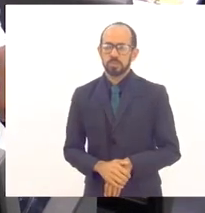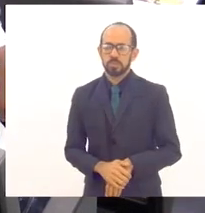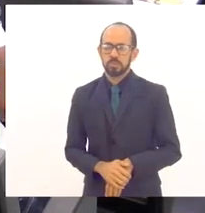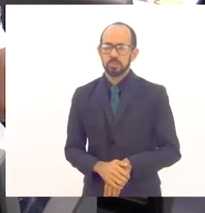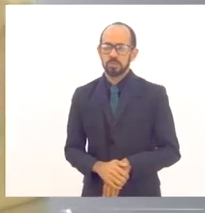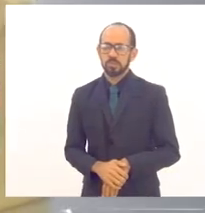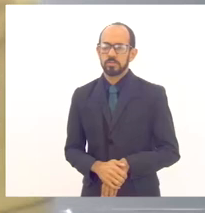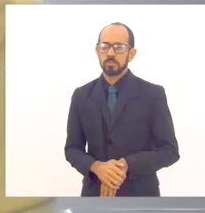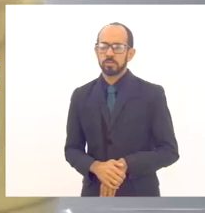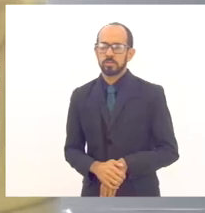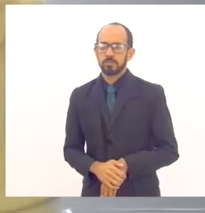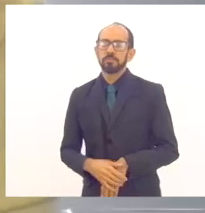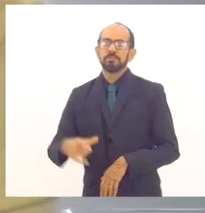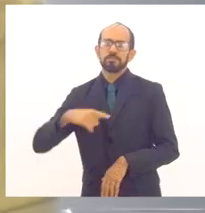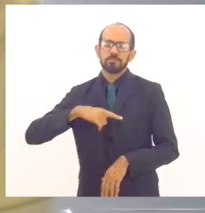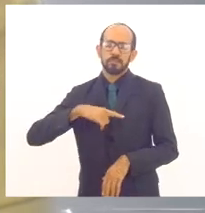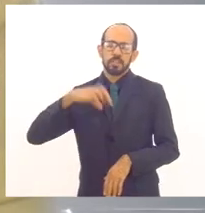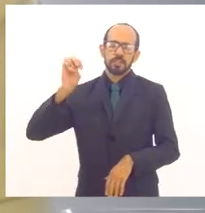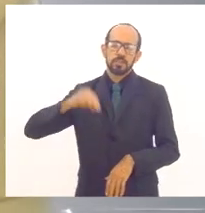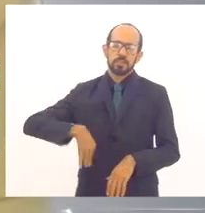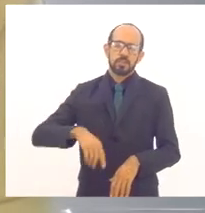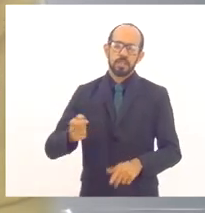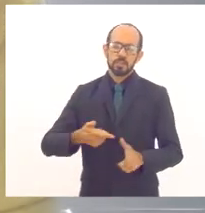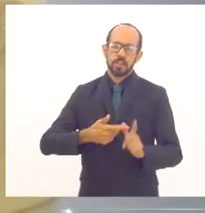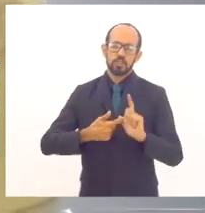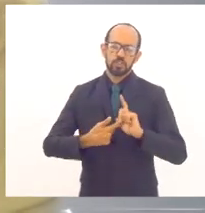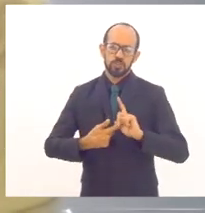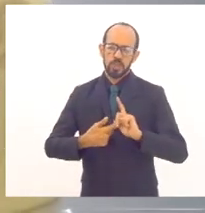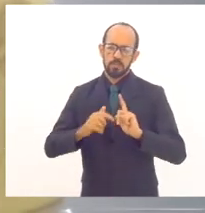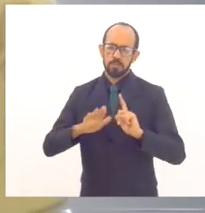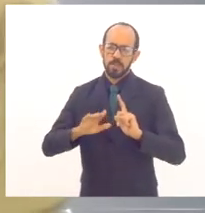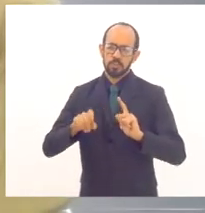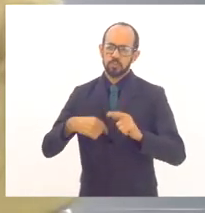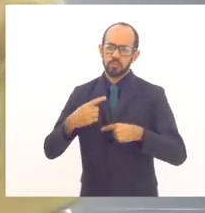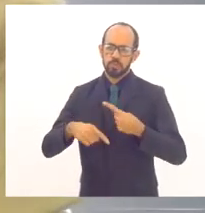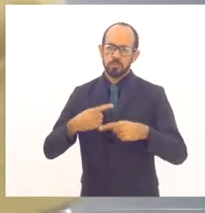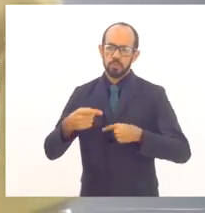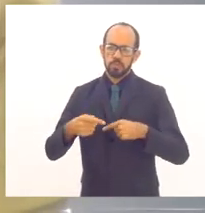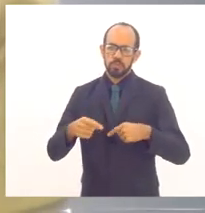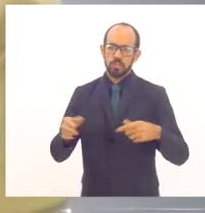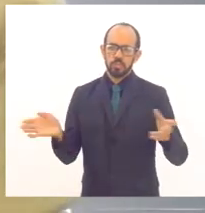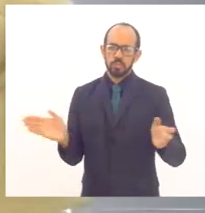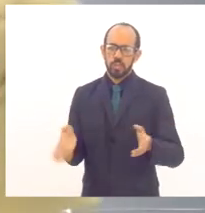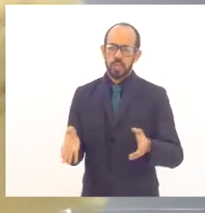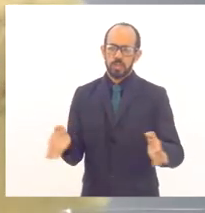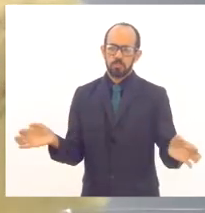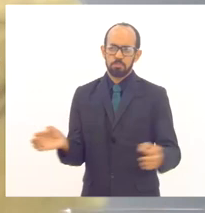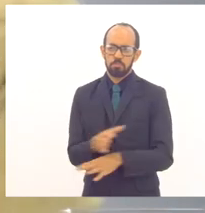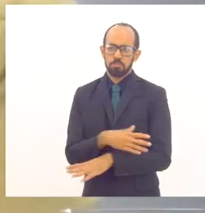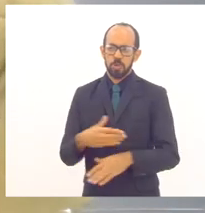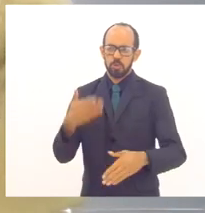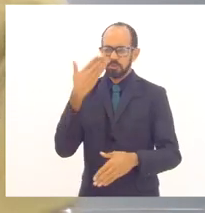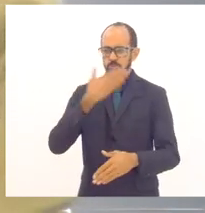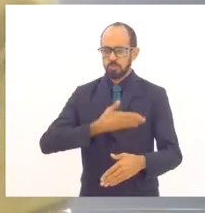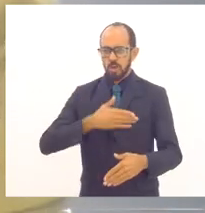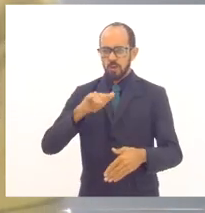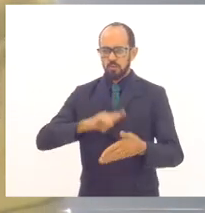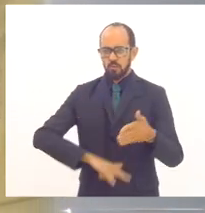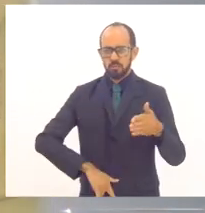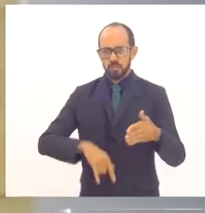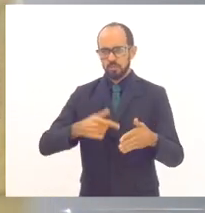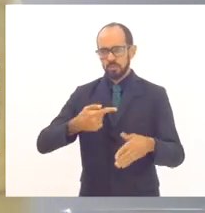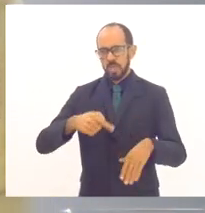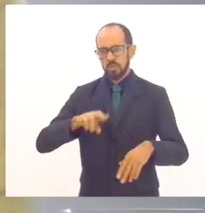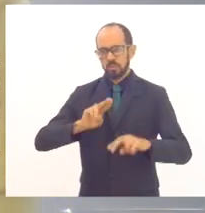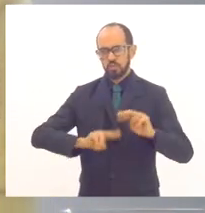E existia, sim, esse passivo, e nós concluímos essa entrega de prestação de contas agora, foi finalizado no dia 7